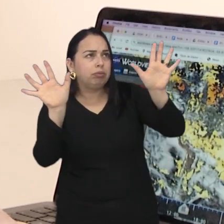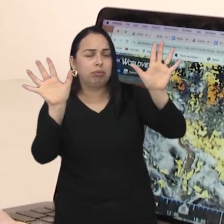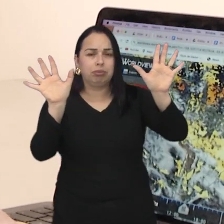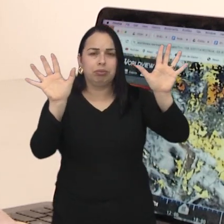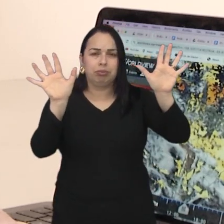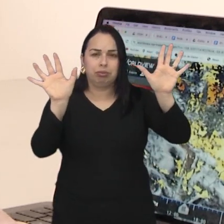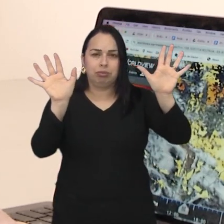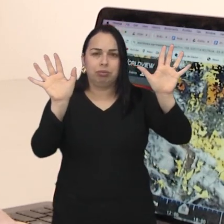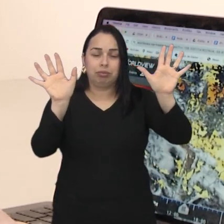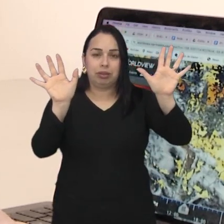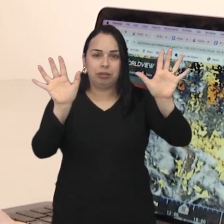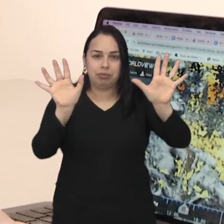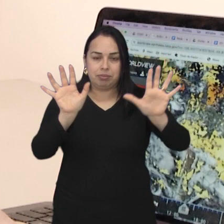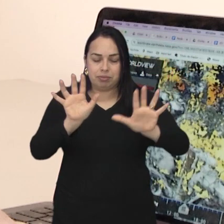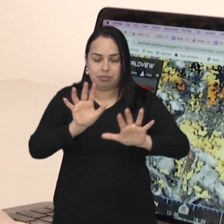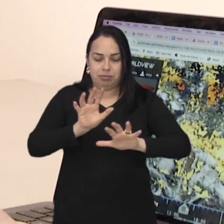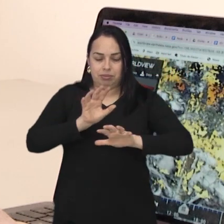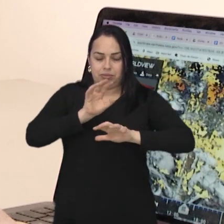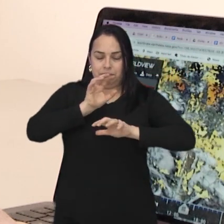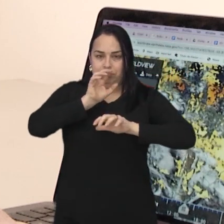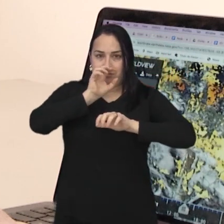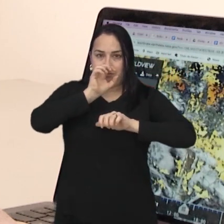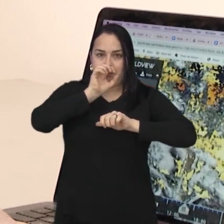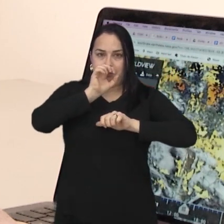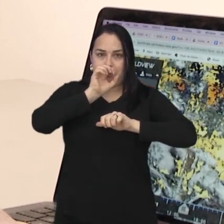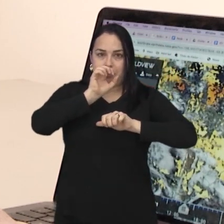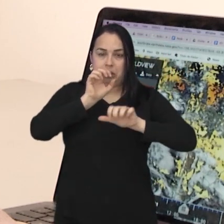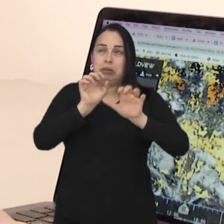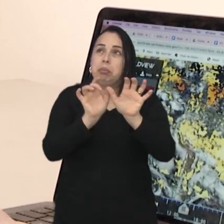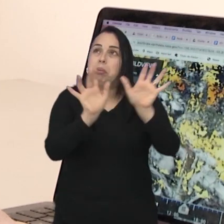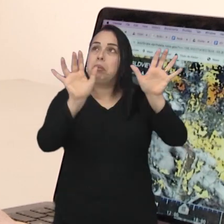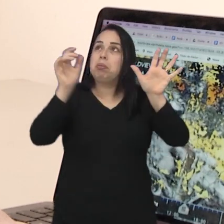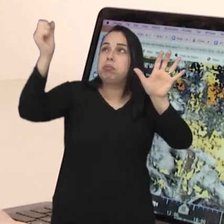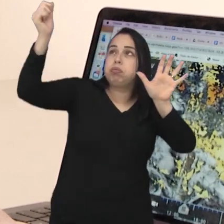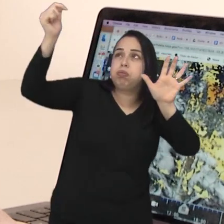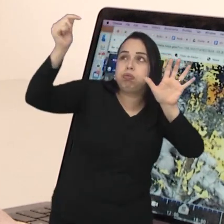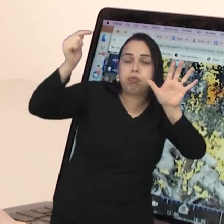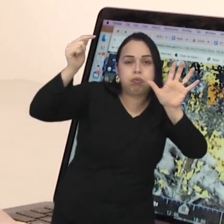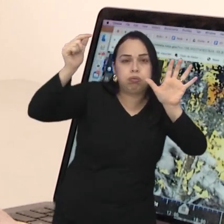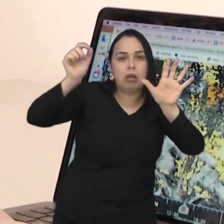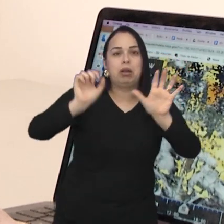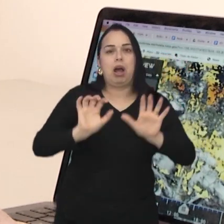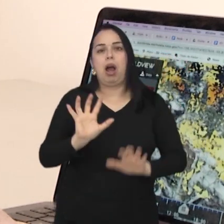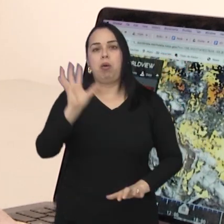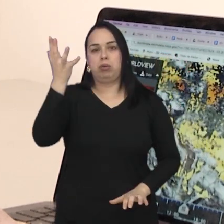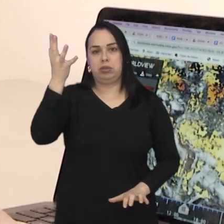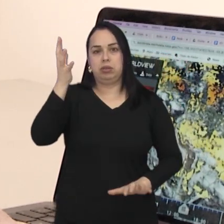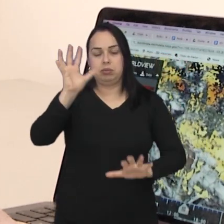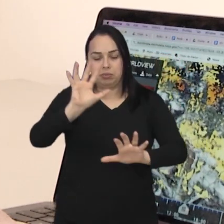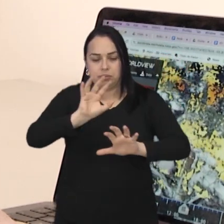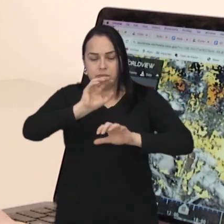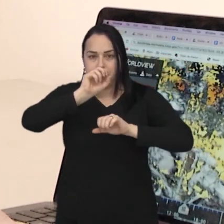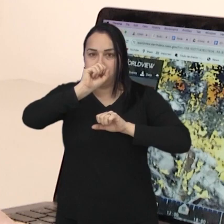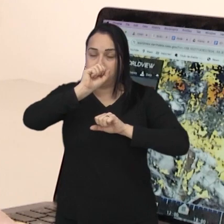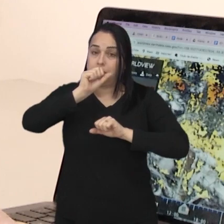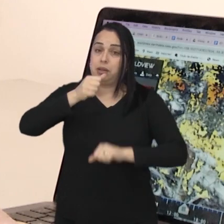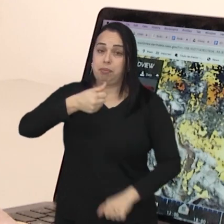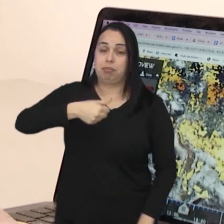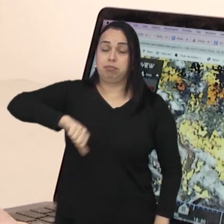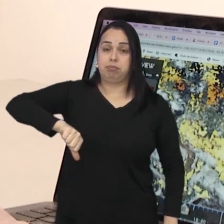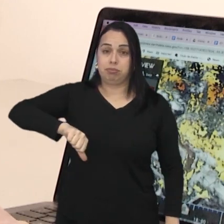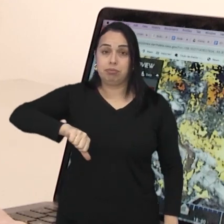Esses gases, ao entrarem em contato com a radiação solar, eles produzem o ozônio, que em baixos